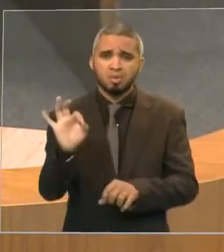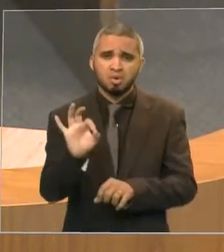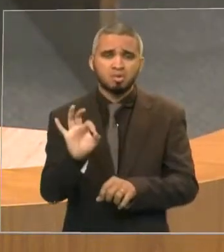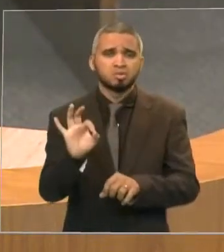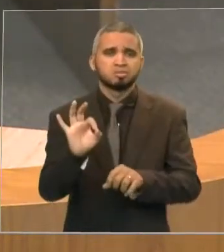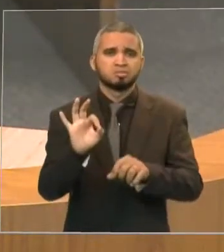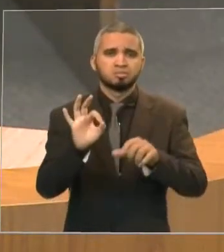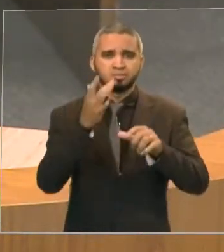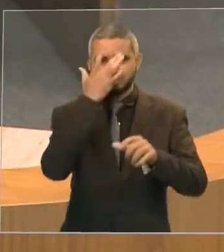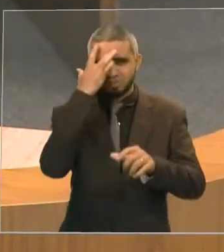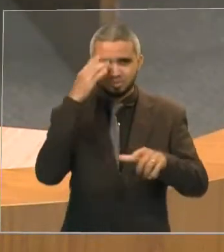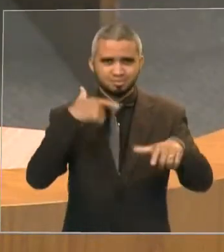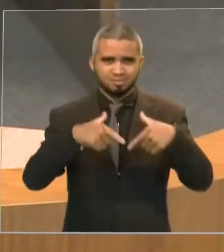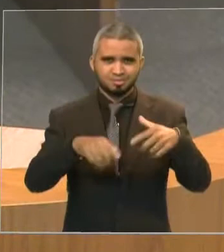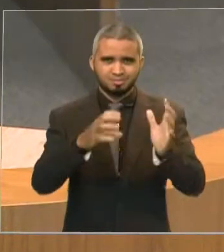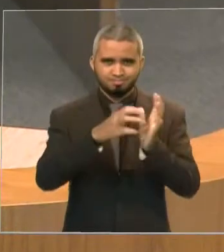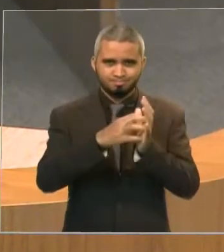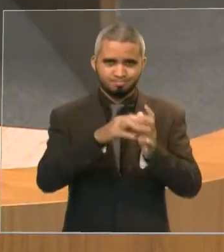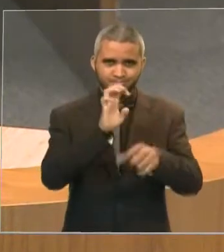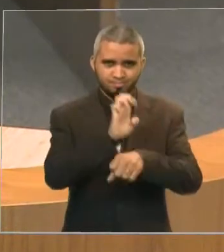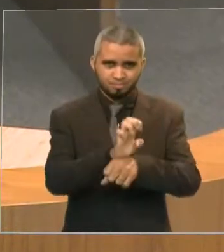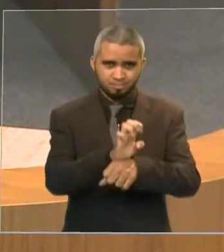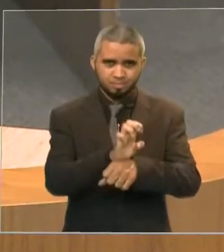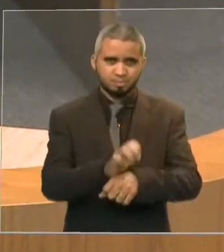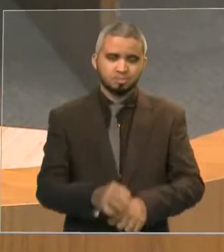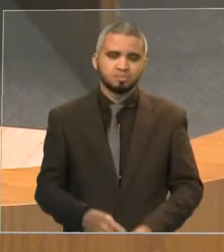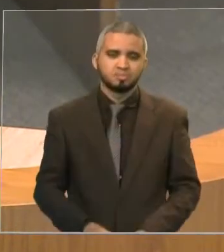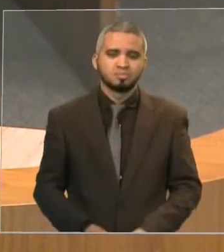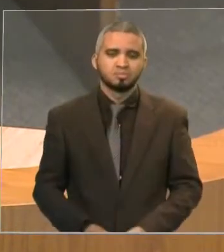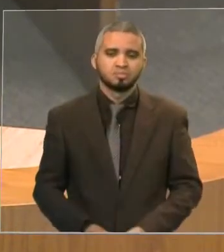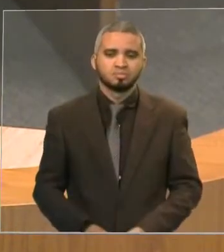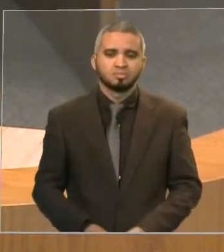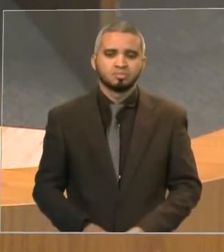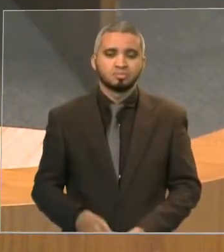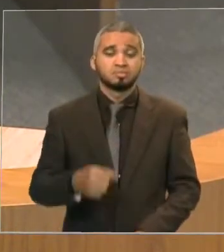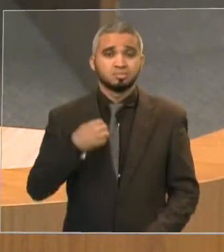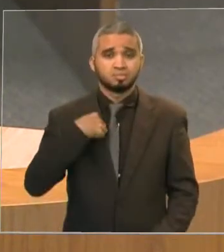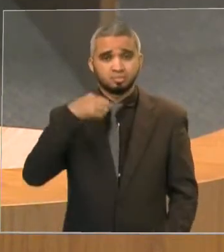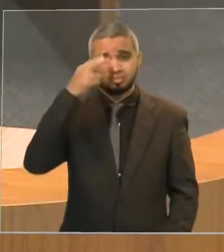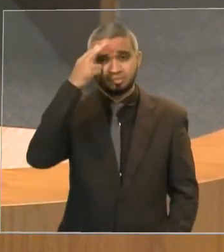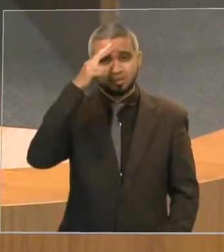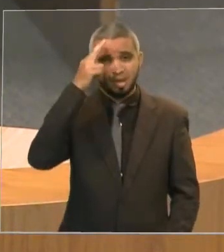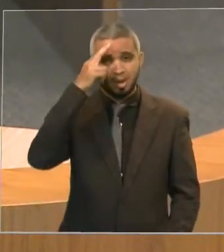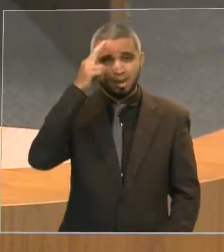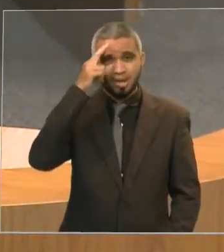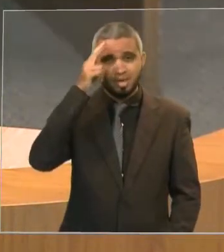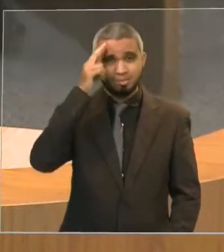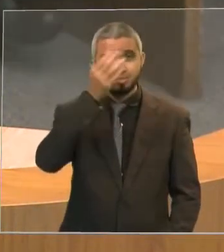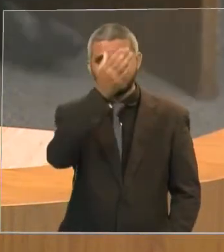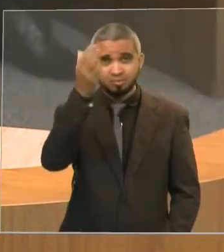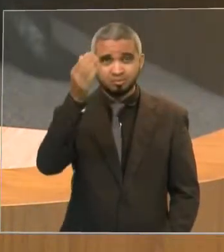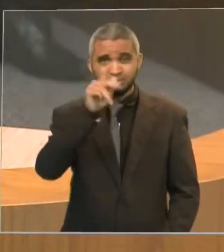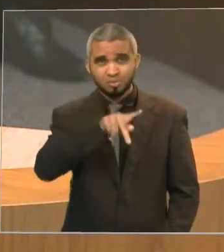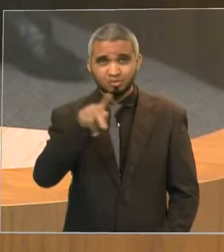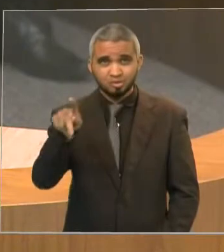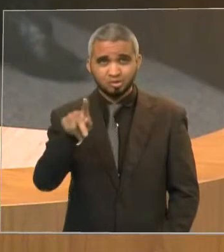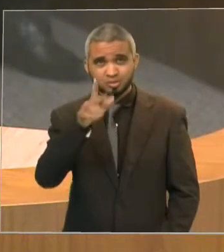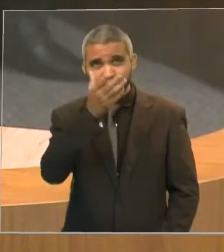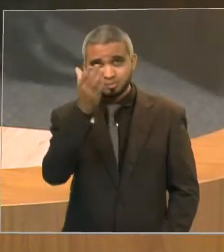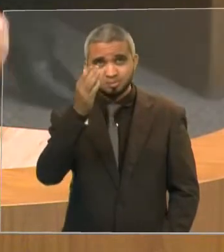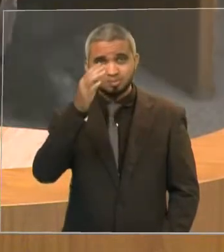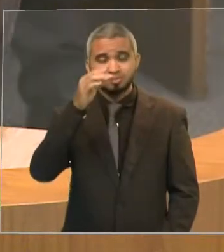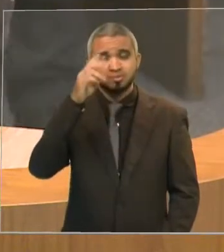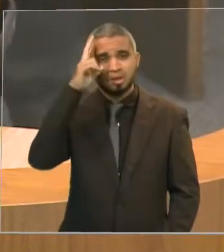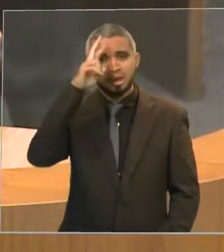geral. E eu me lembro, senhores da galeria, uma oportunidade em